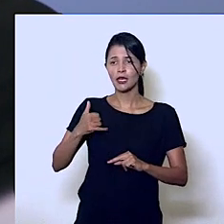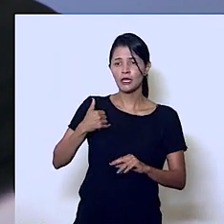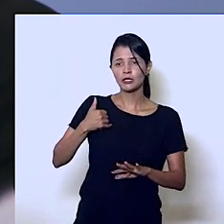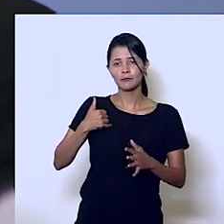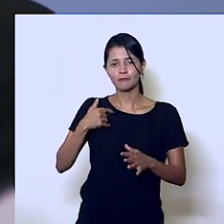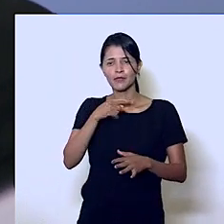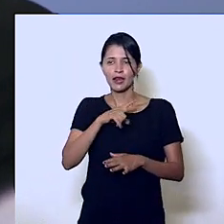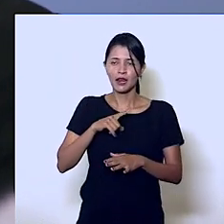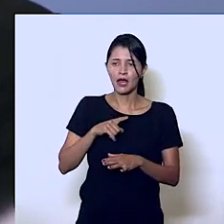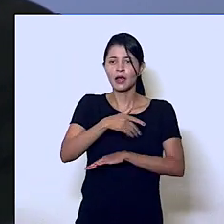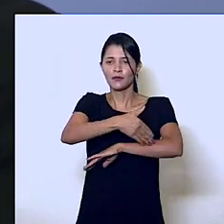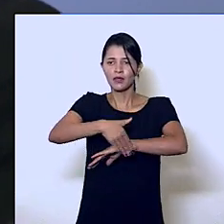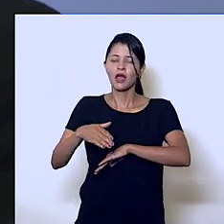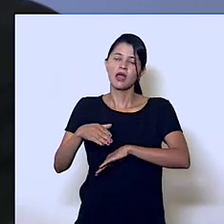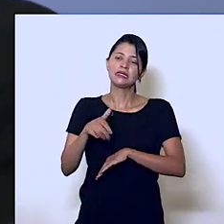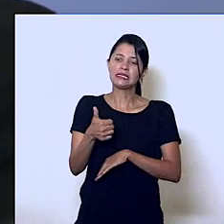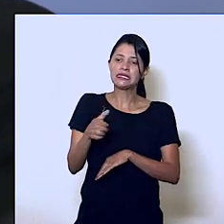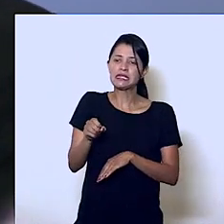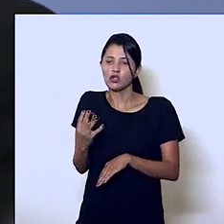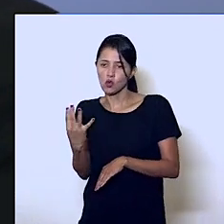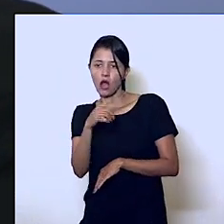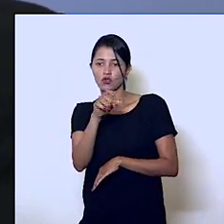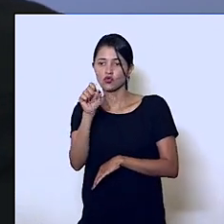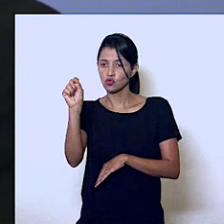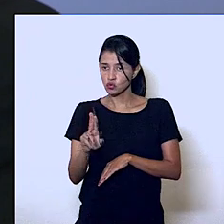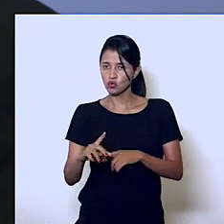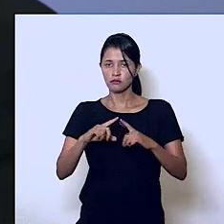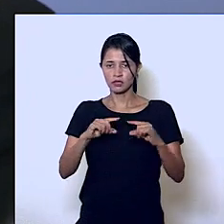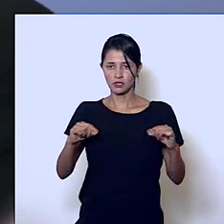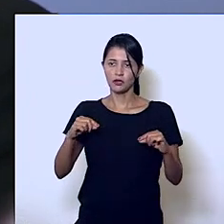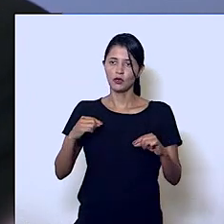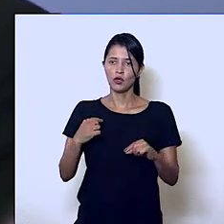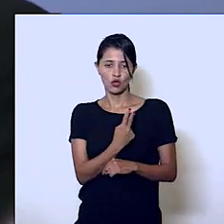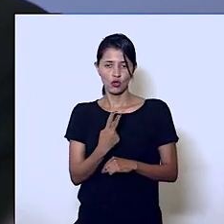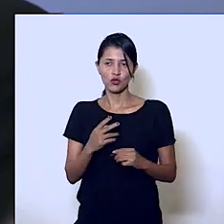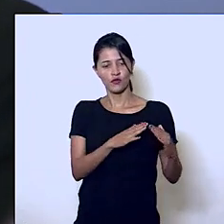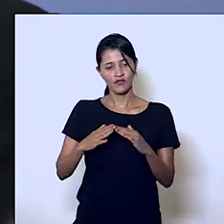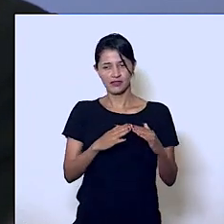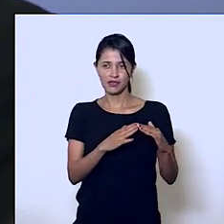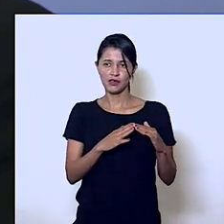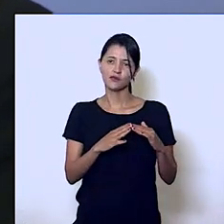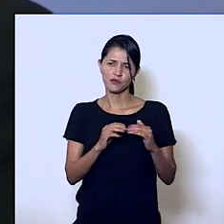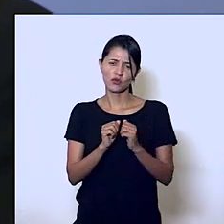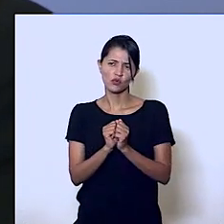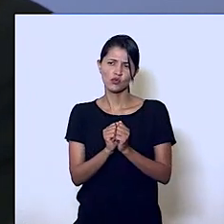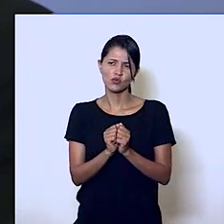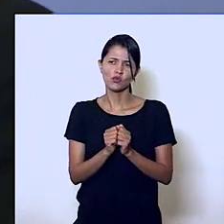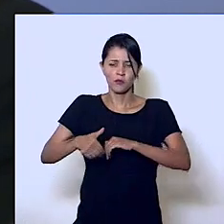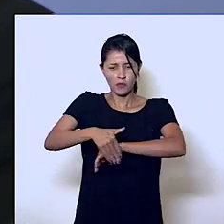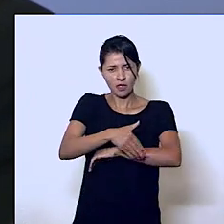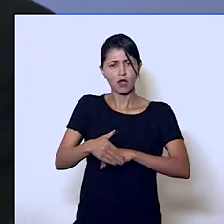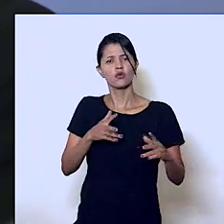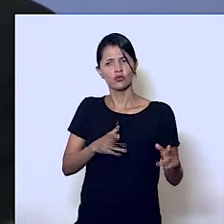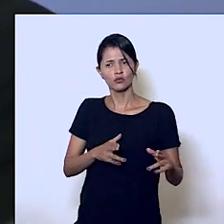104. Nós fomos vizinhos, moramos na mesma prumada, e já aos 13, 14